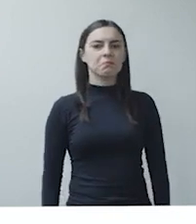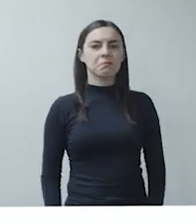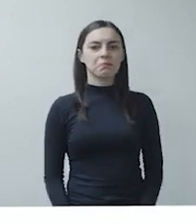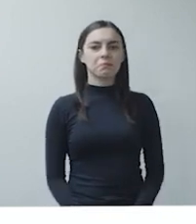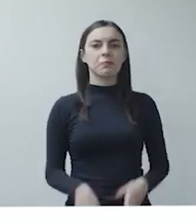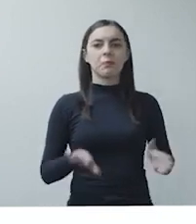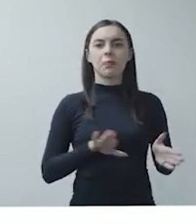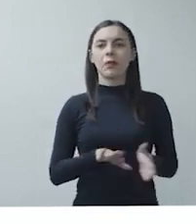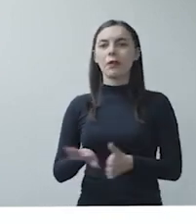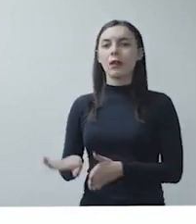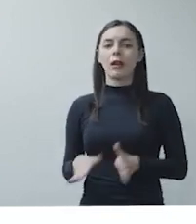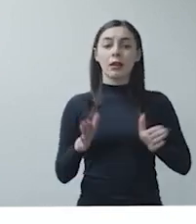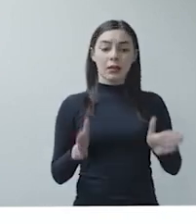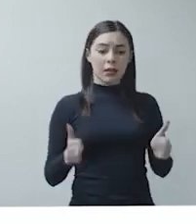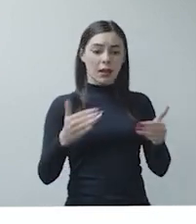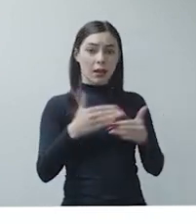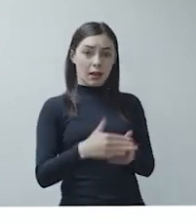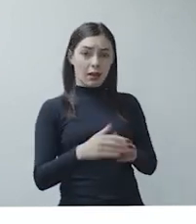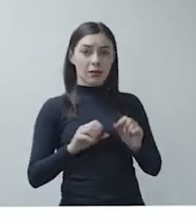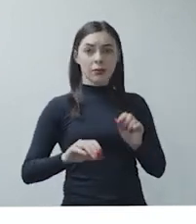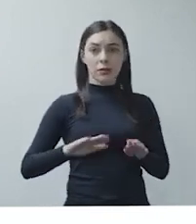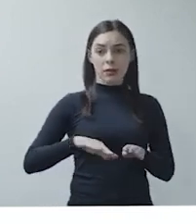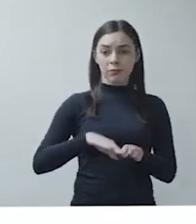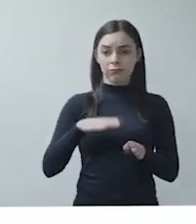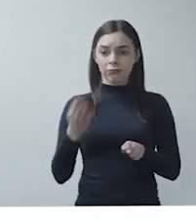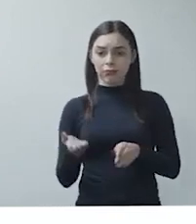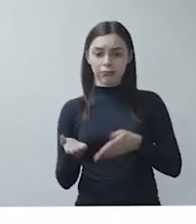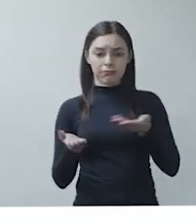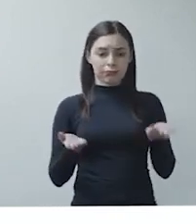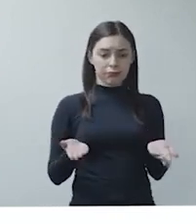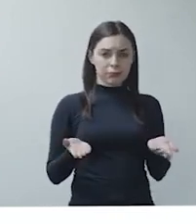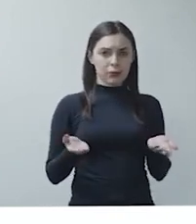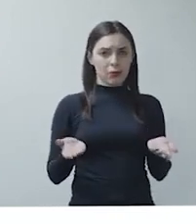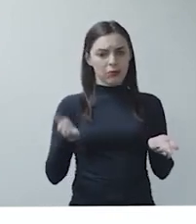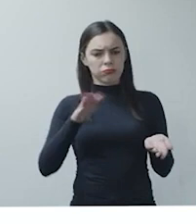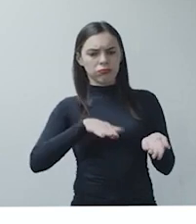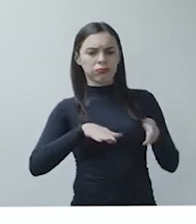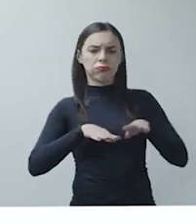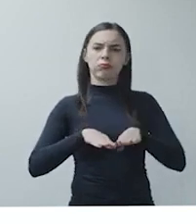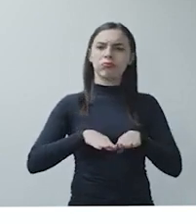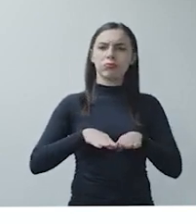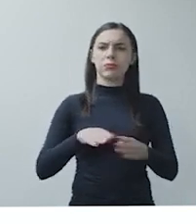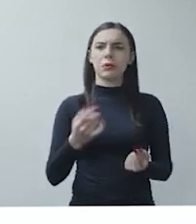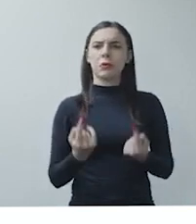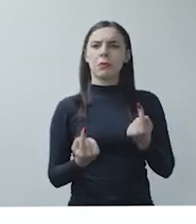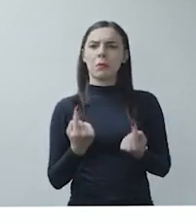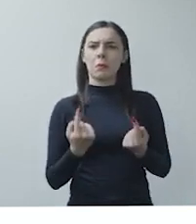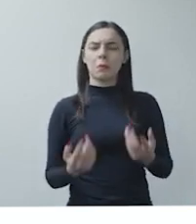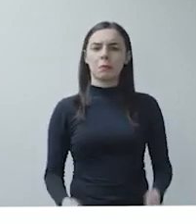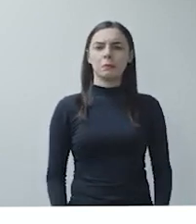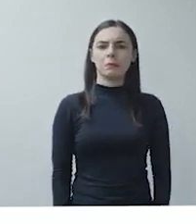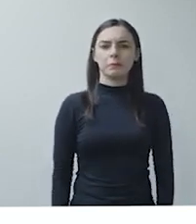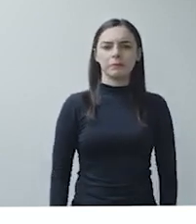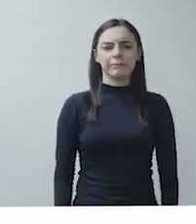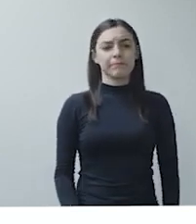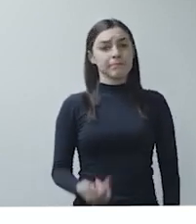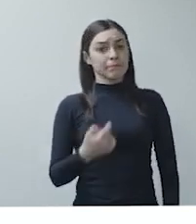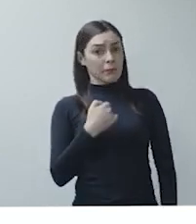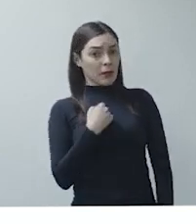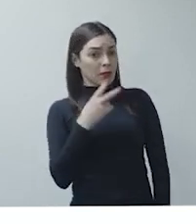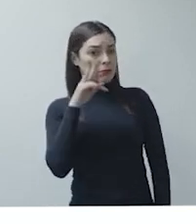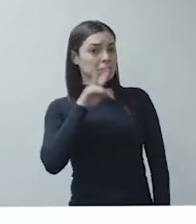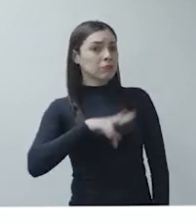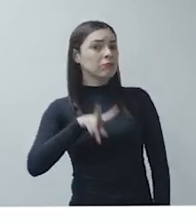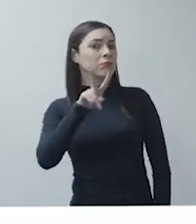Essa caixa está aberta ou essa caixa está fechada? Eu estou vendo que